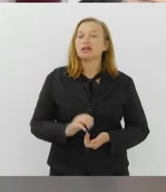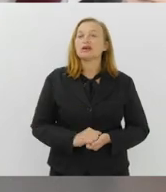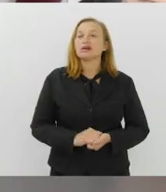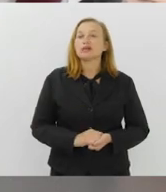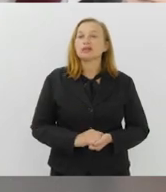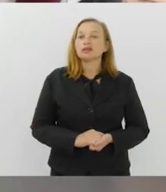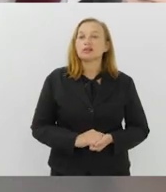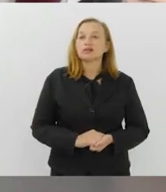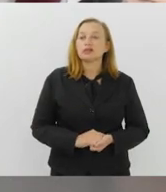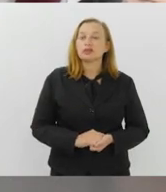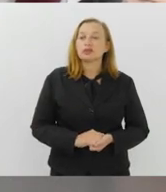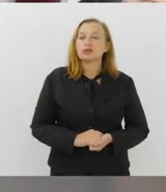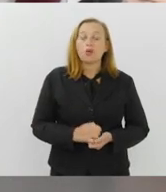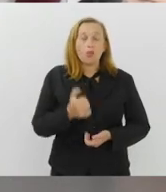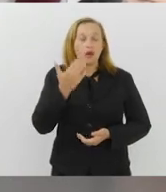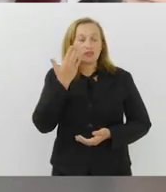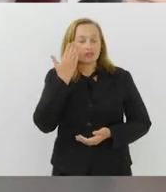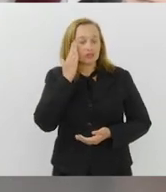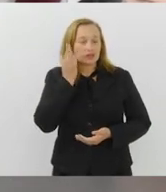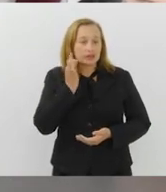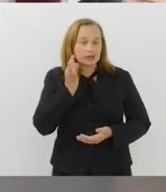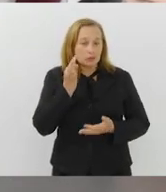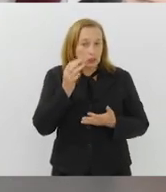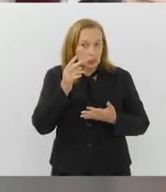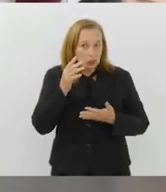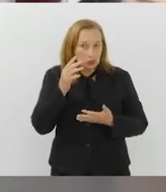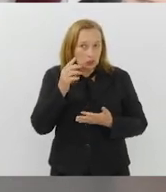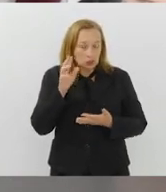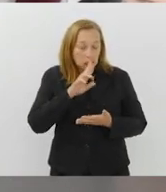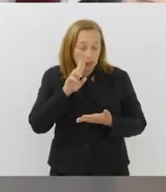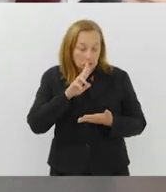Esse aqui, quase que eu não entendi o nome, gente, juro por Deus.